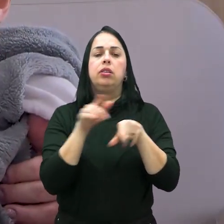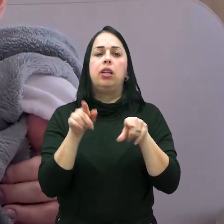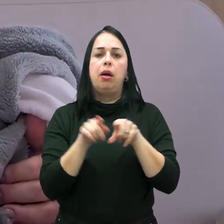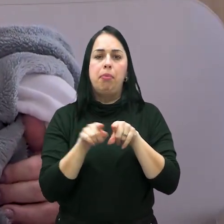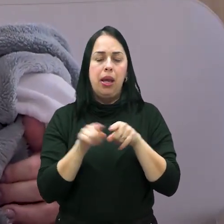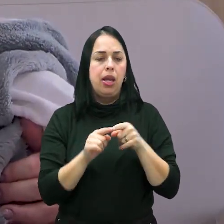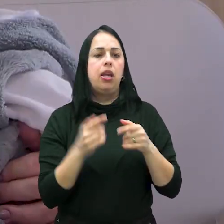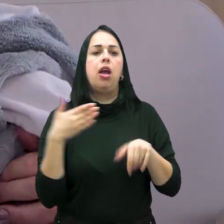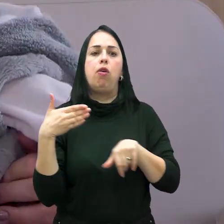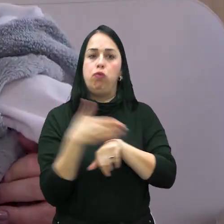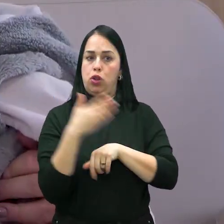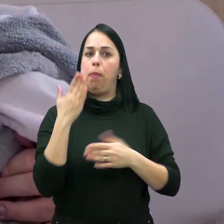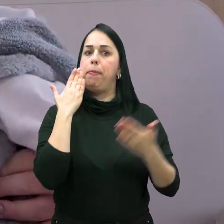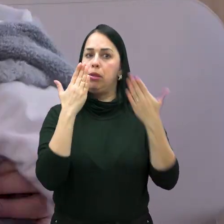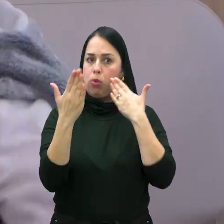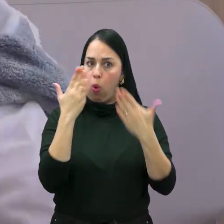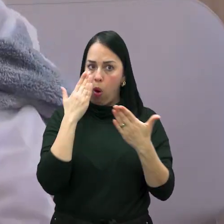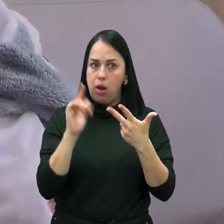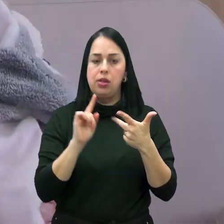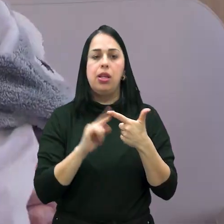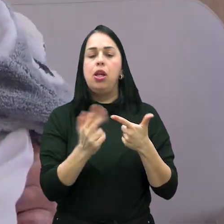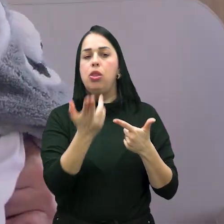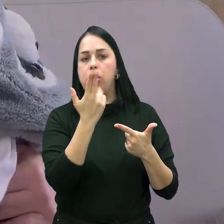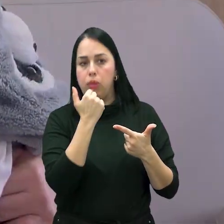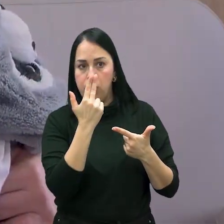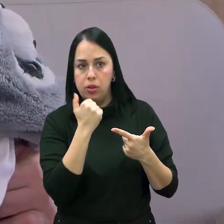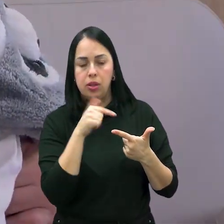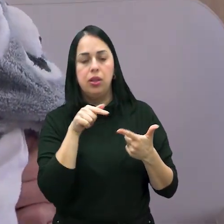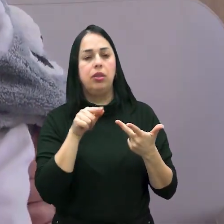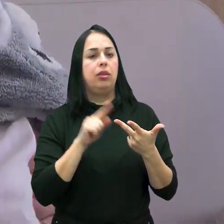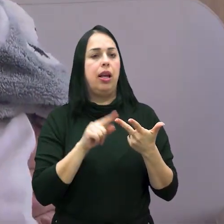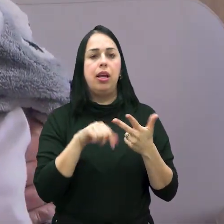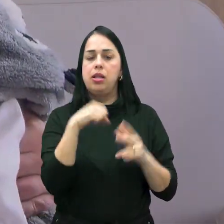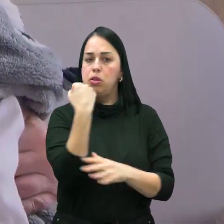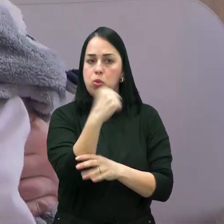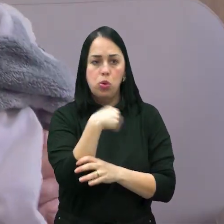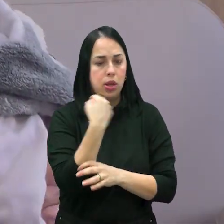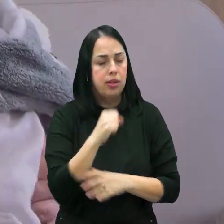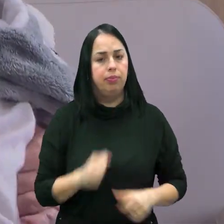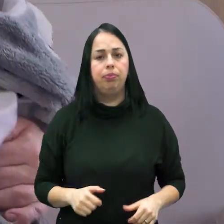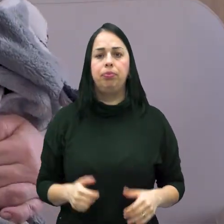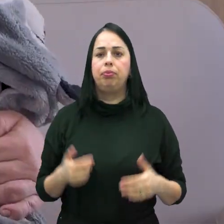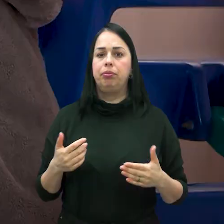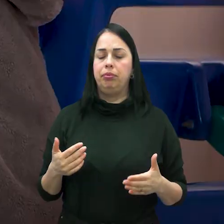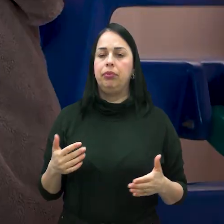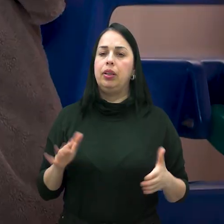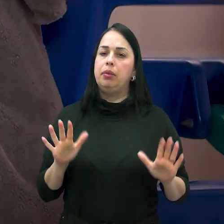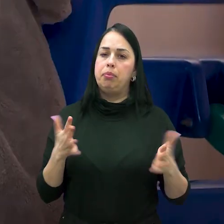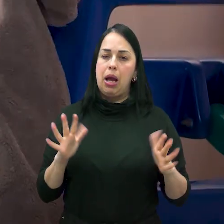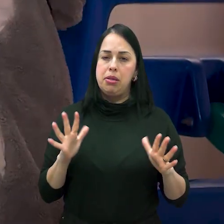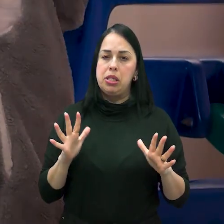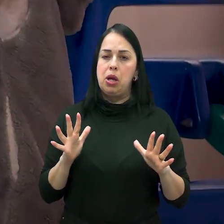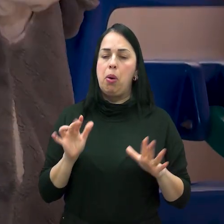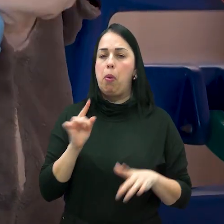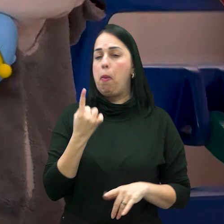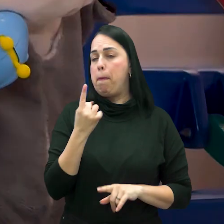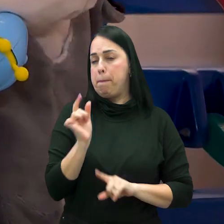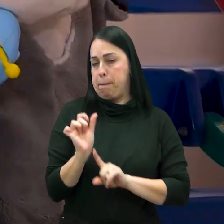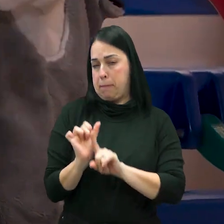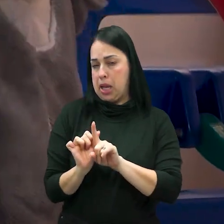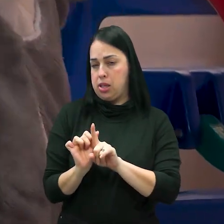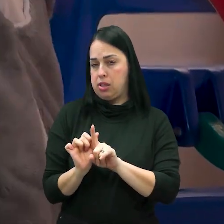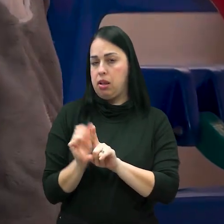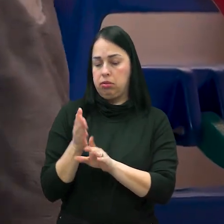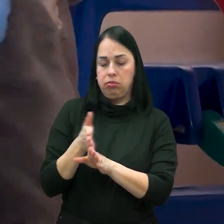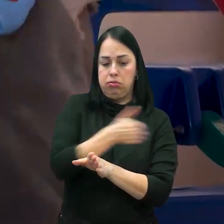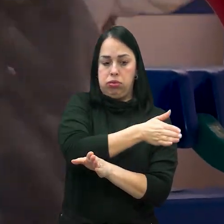passei por várias pessoas também, psicólogo aqui, nutricionista, ele tinha físico, ele tinha tudo. E passado pouco mais de